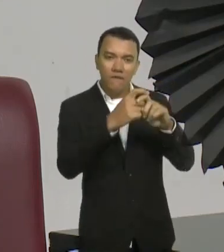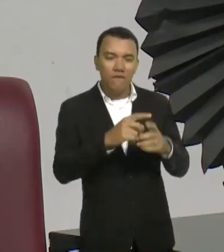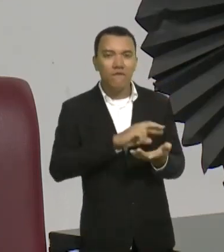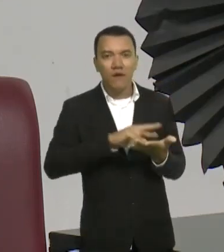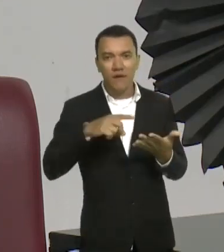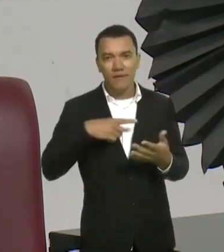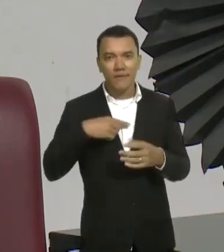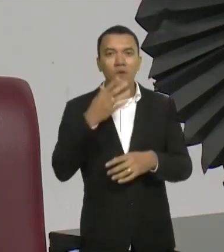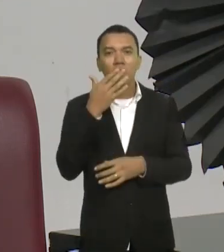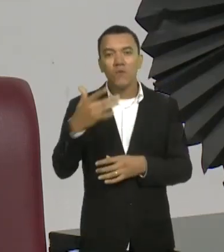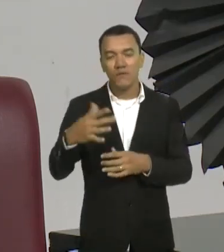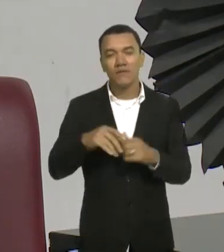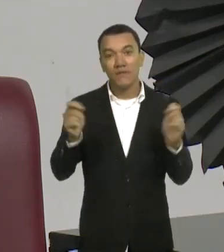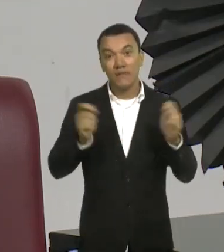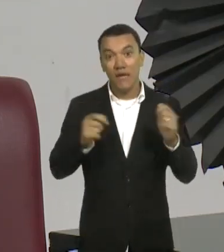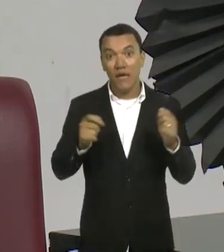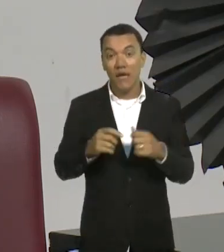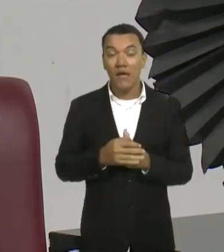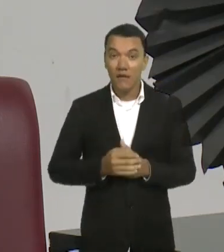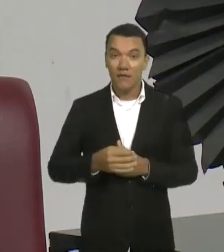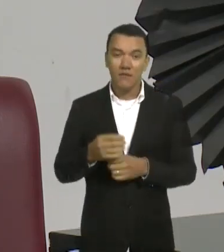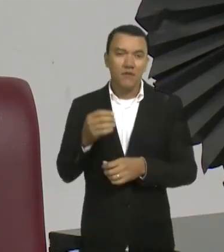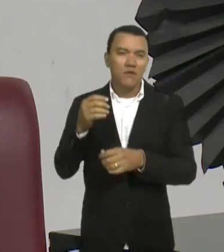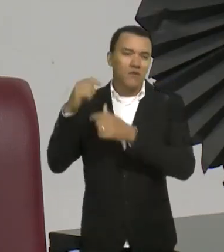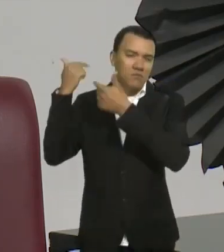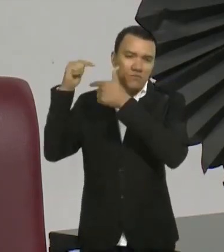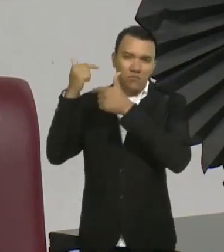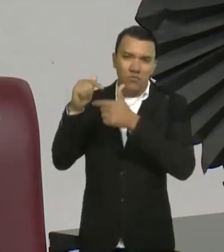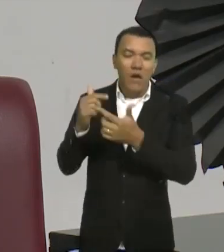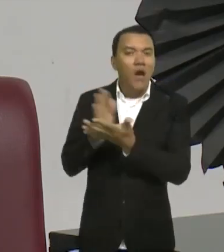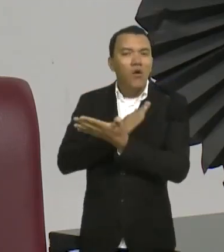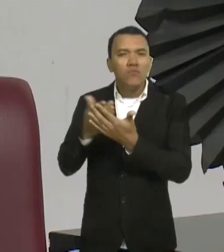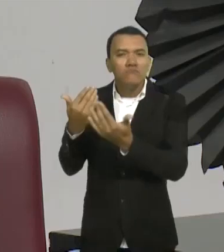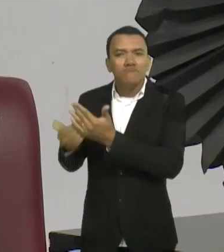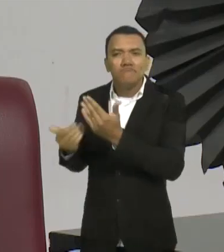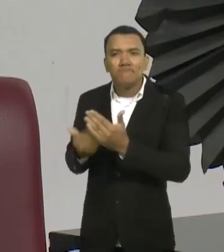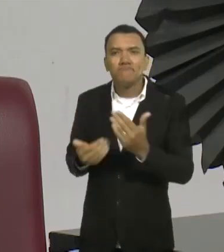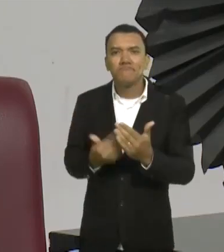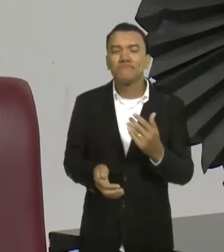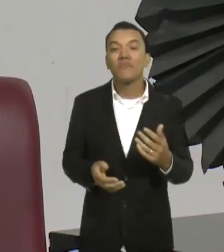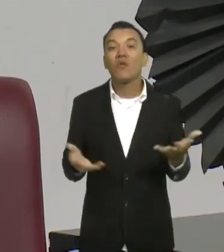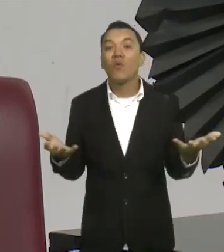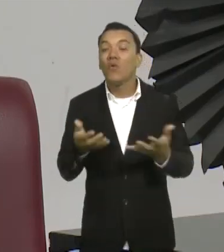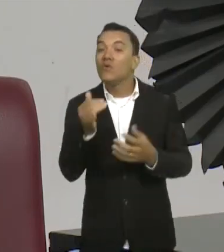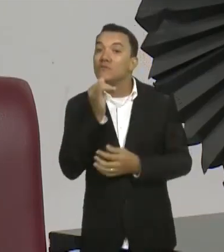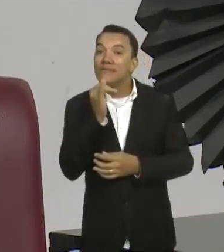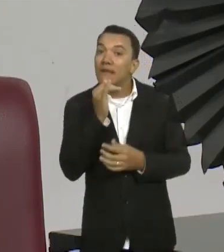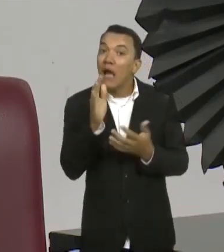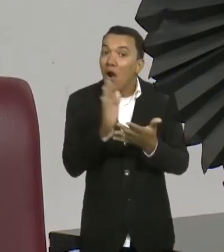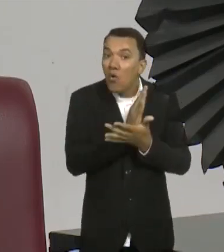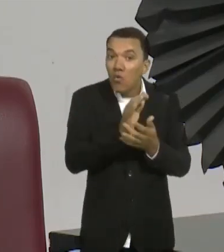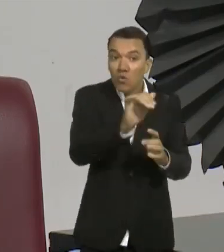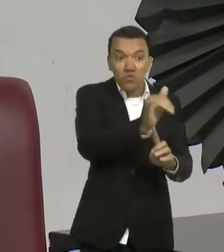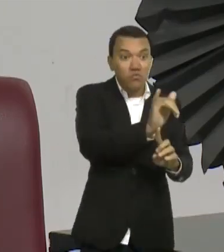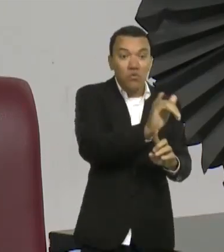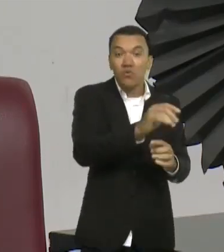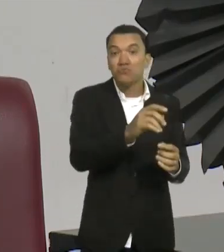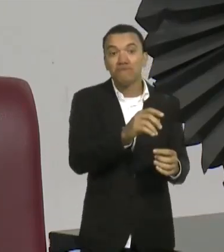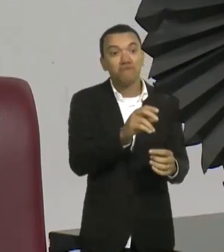Boi, onde já haviam se perdido. Muitos bois hoje não usam mais os bordados, alguns